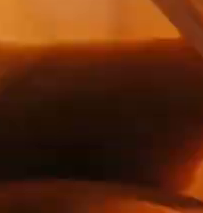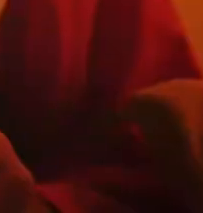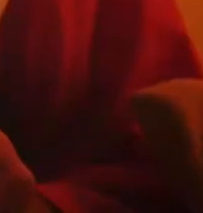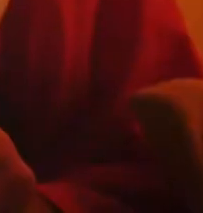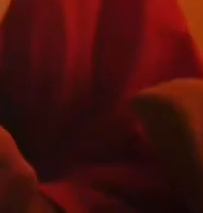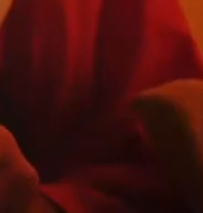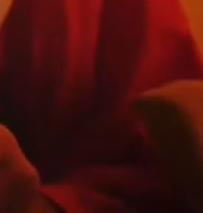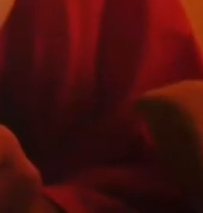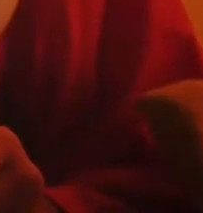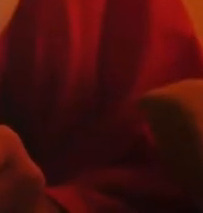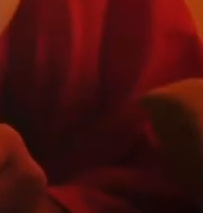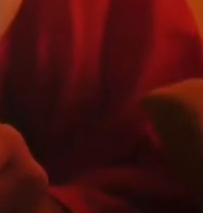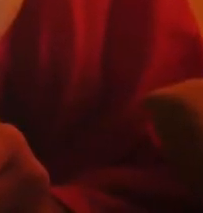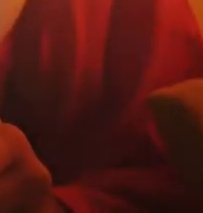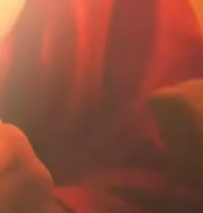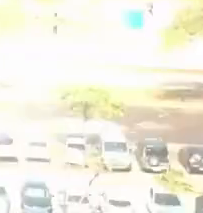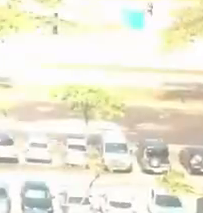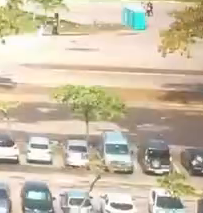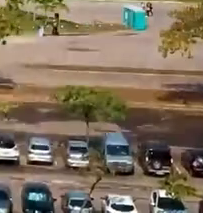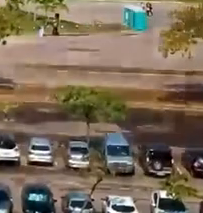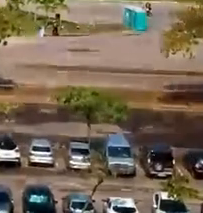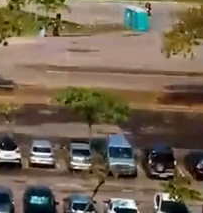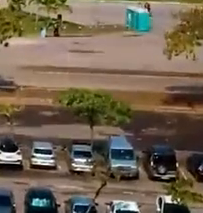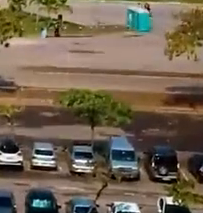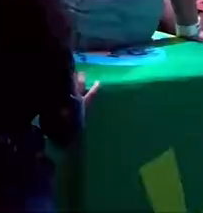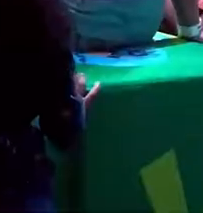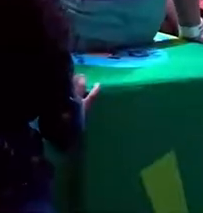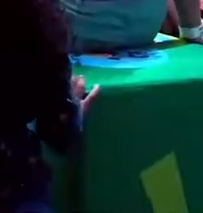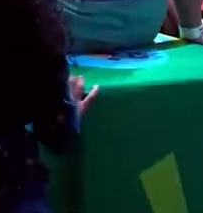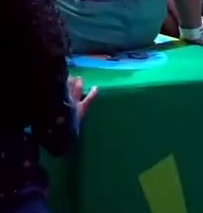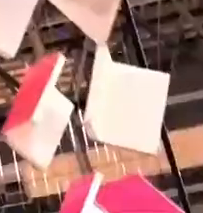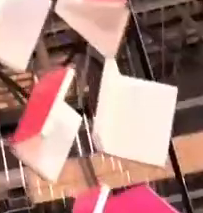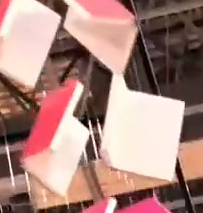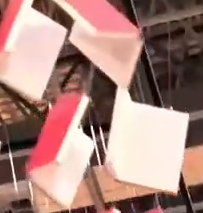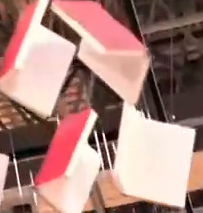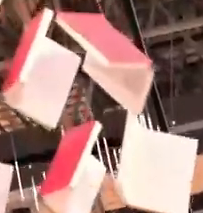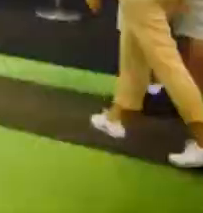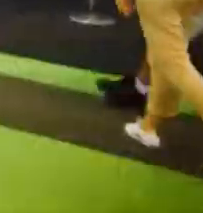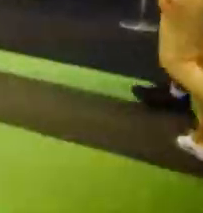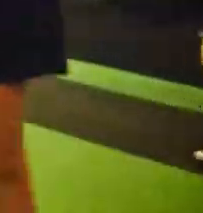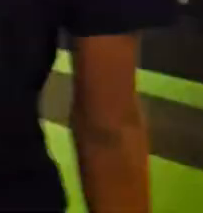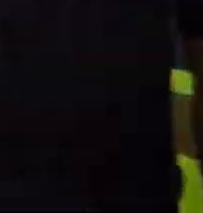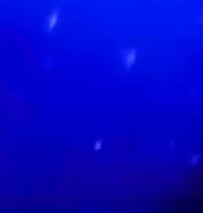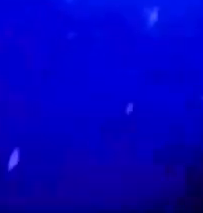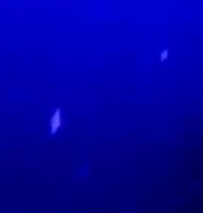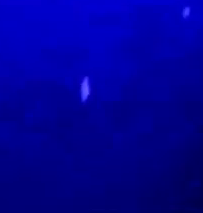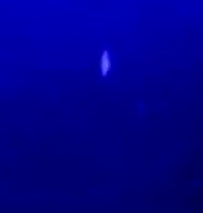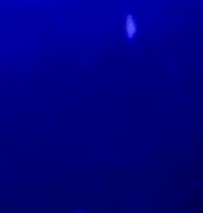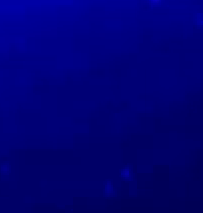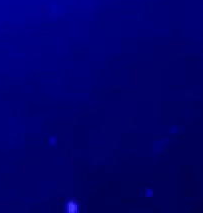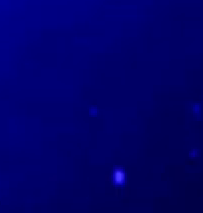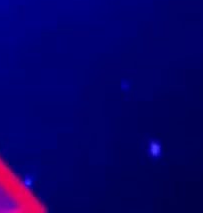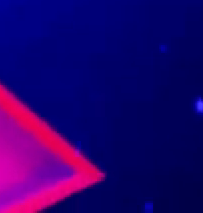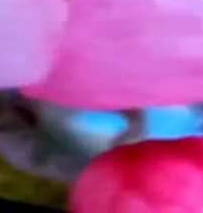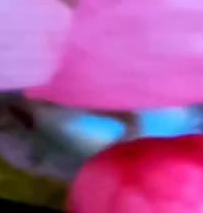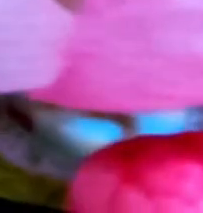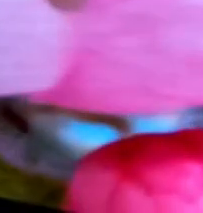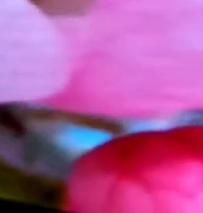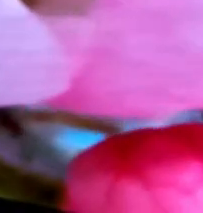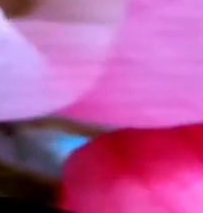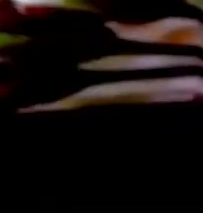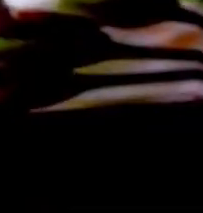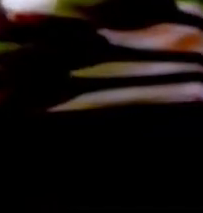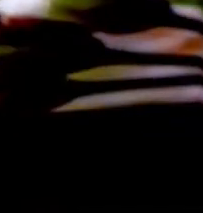diferentes de uma mesma aventura e esse Grande Encontro de narrativas e de momentos inesquecíveis está chegando